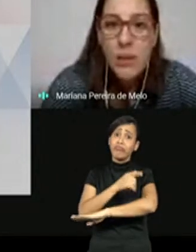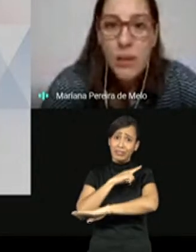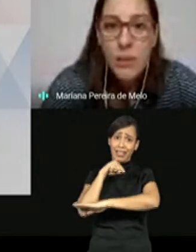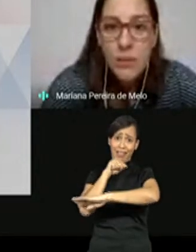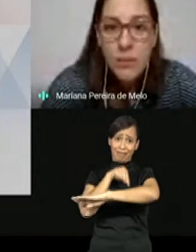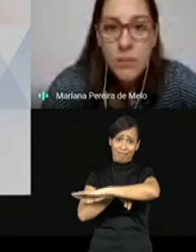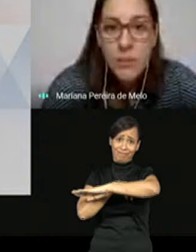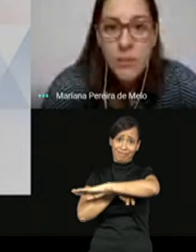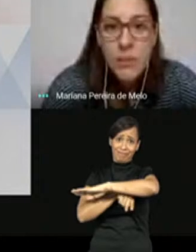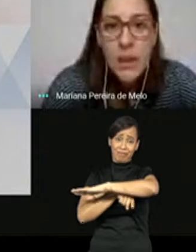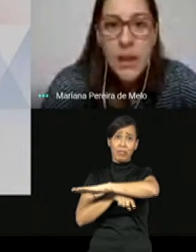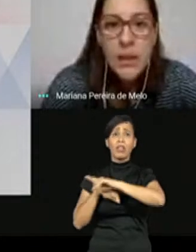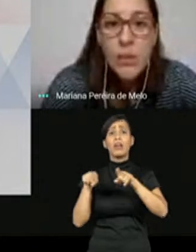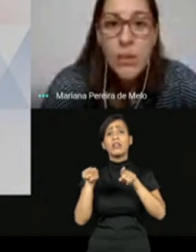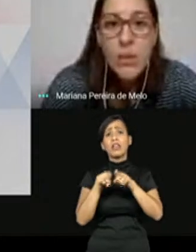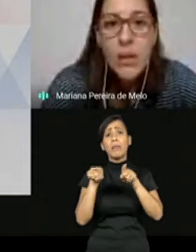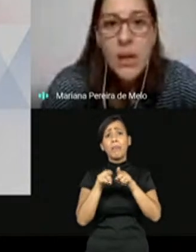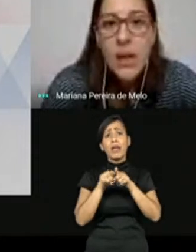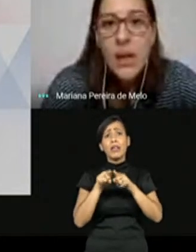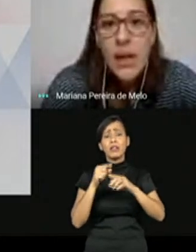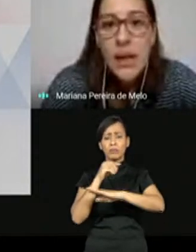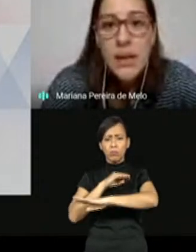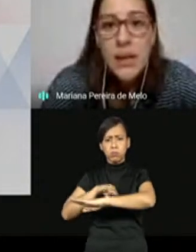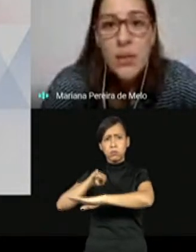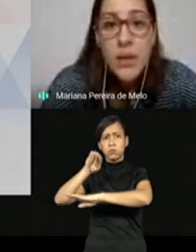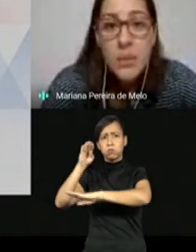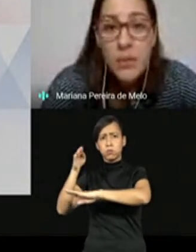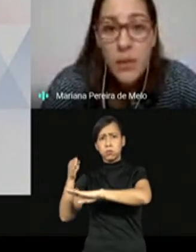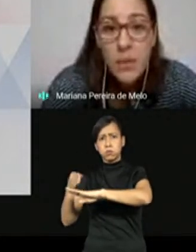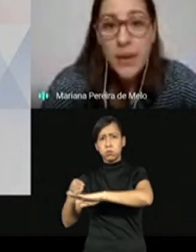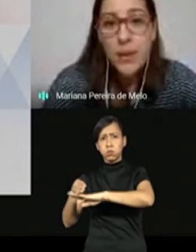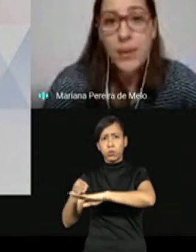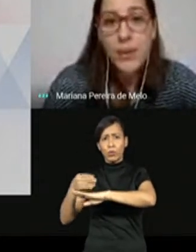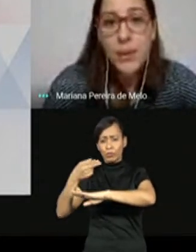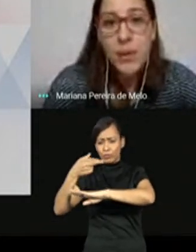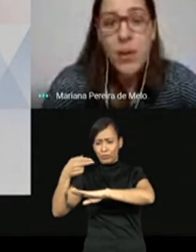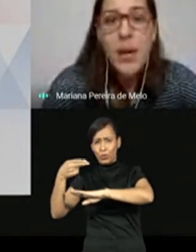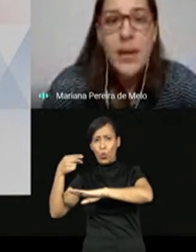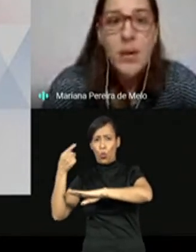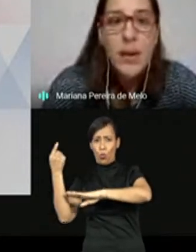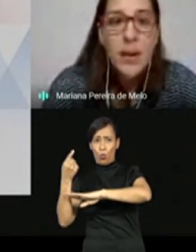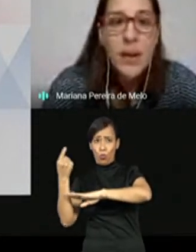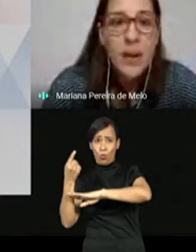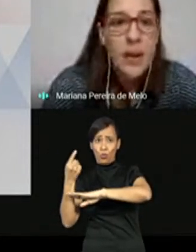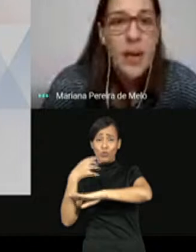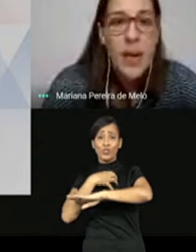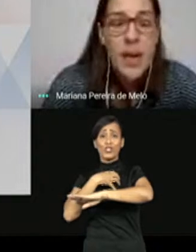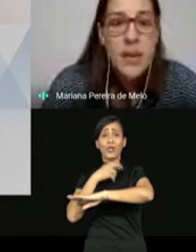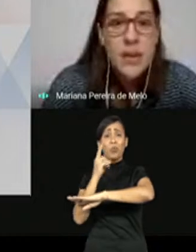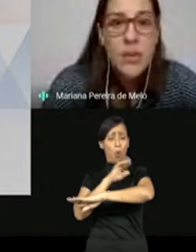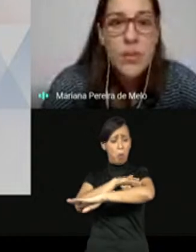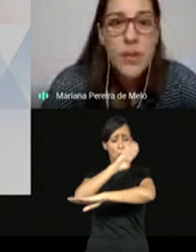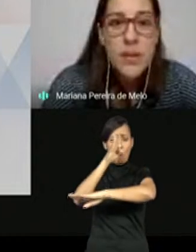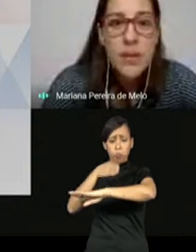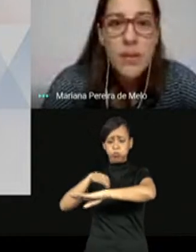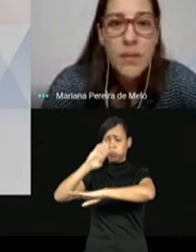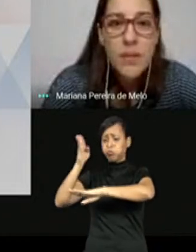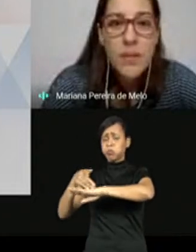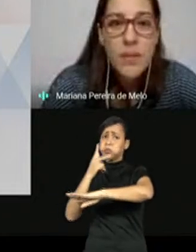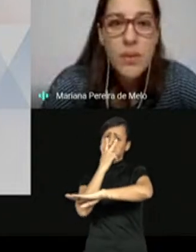variância é igual a 1, então elas têm o mesmo formato. Olha agora aqui, essas